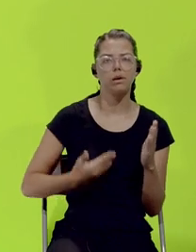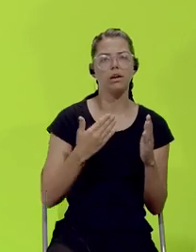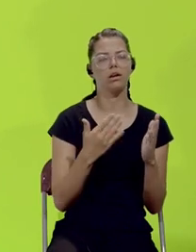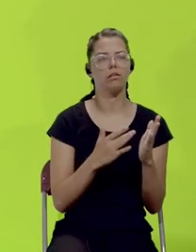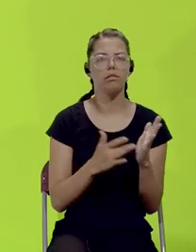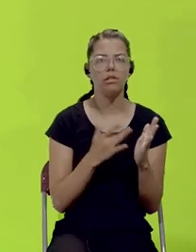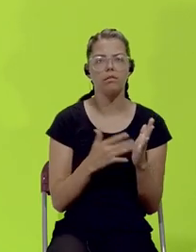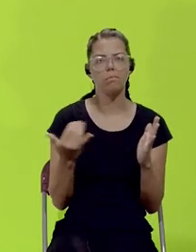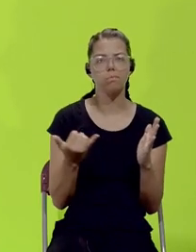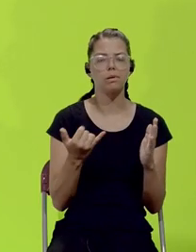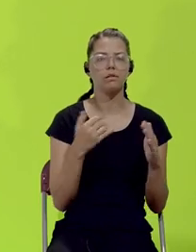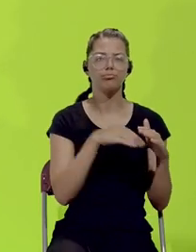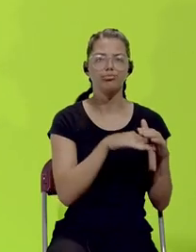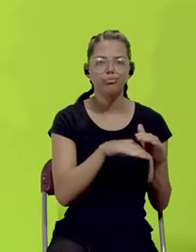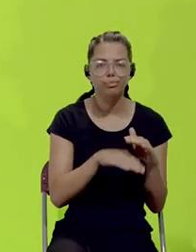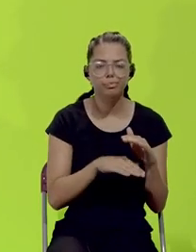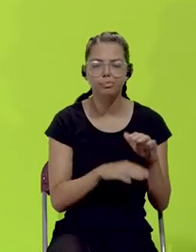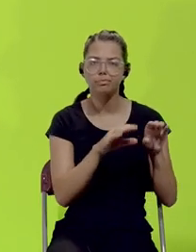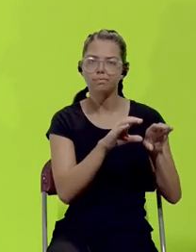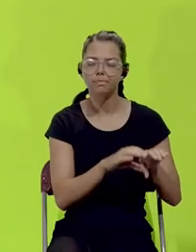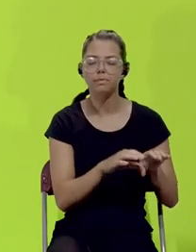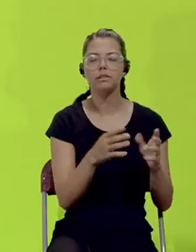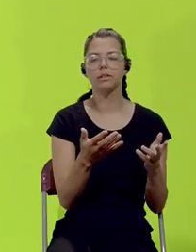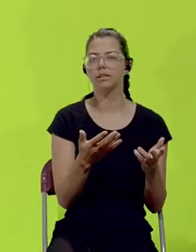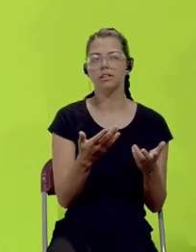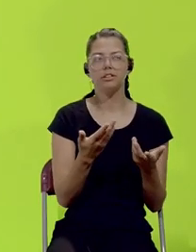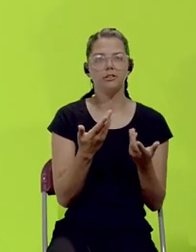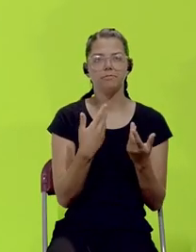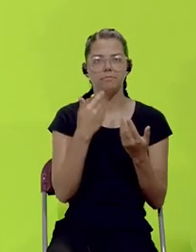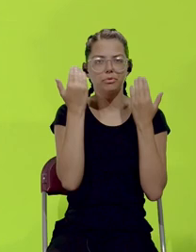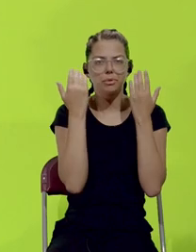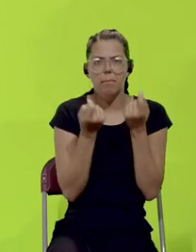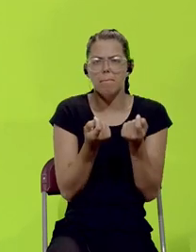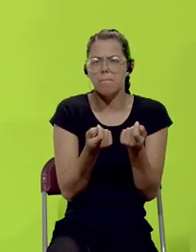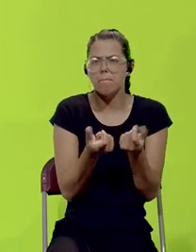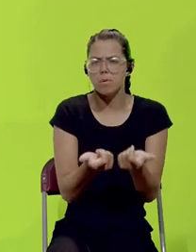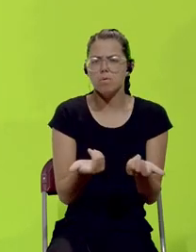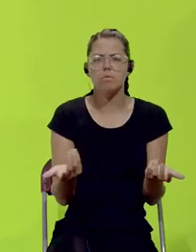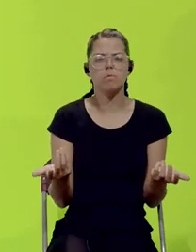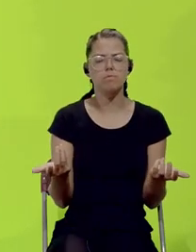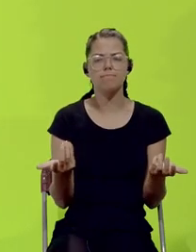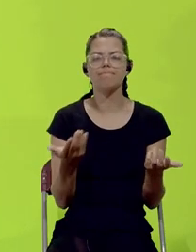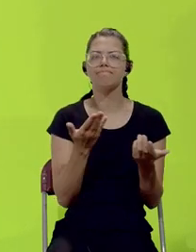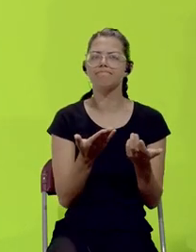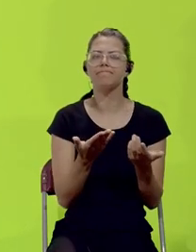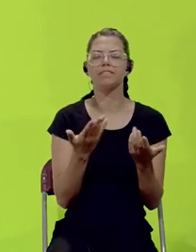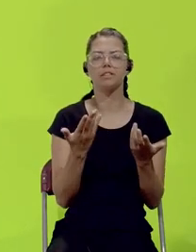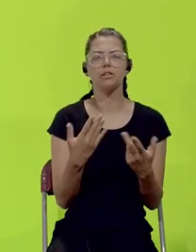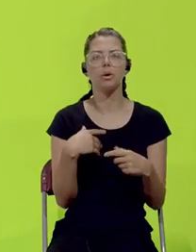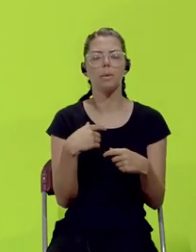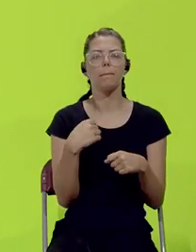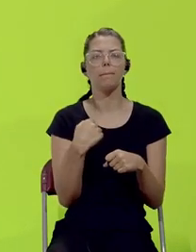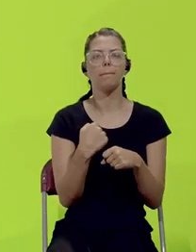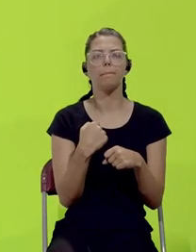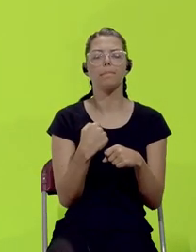enfim, de facto pouco se fala, não é? Ou pouco se sabe. Que expressão, afinal, tem hoje o mercado do